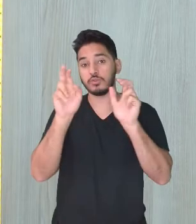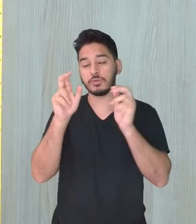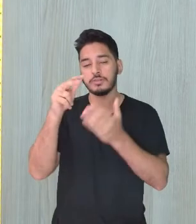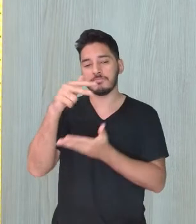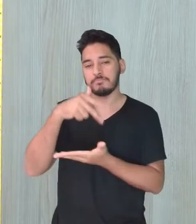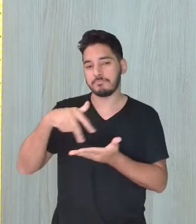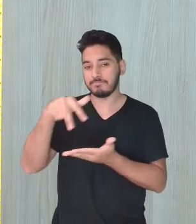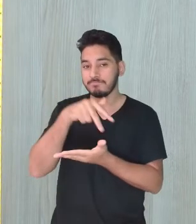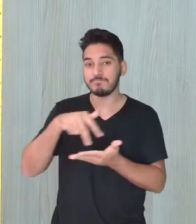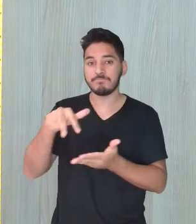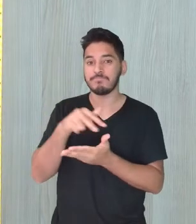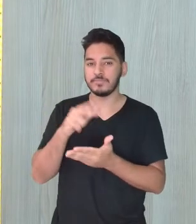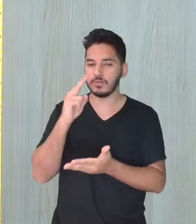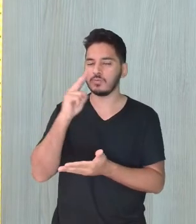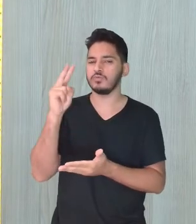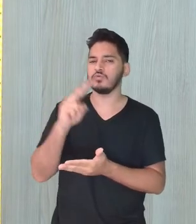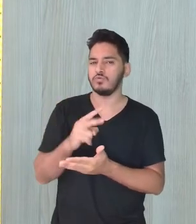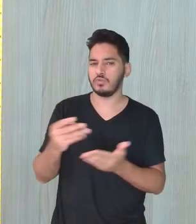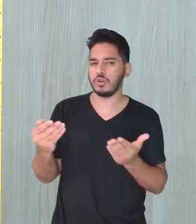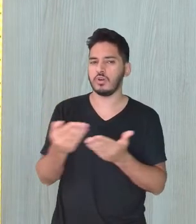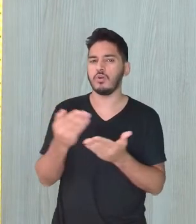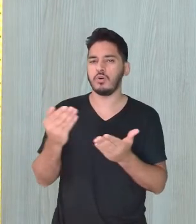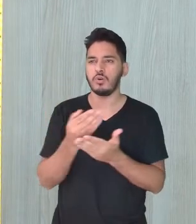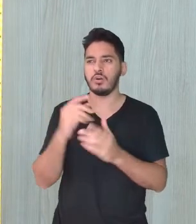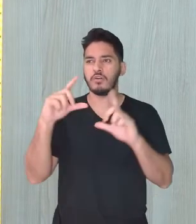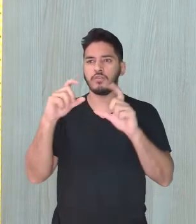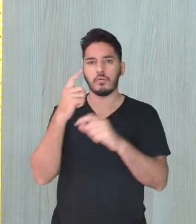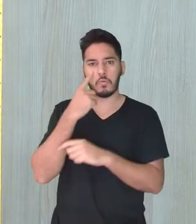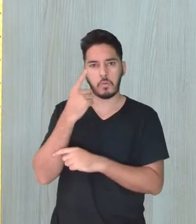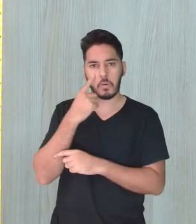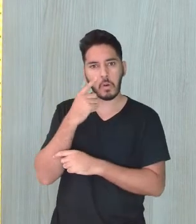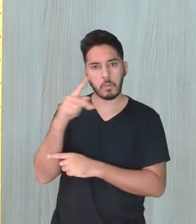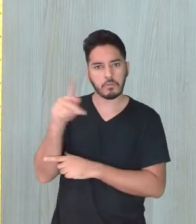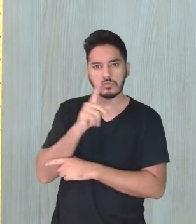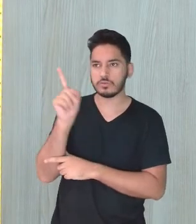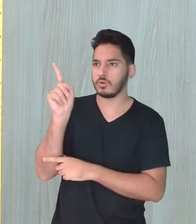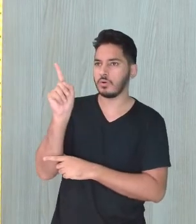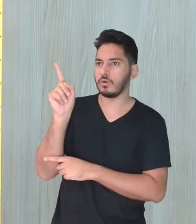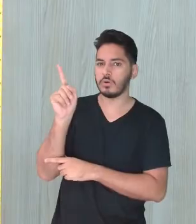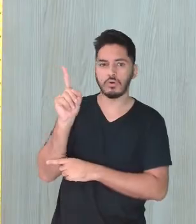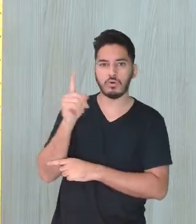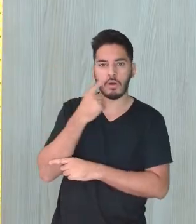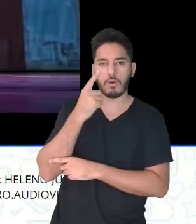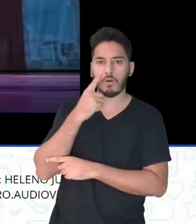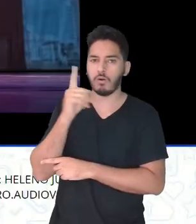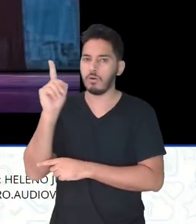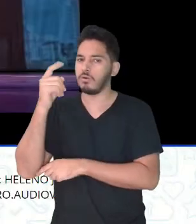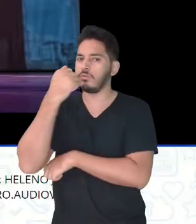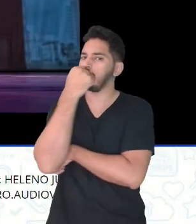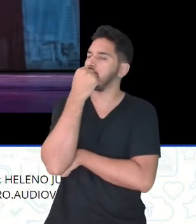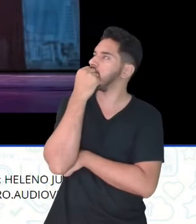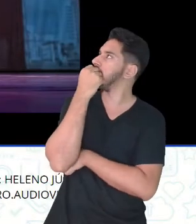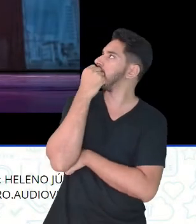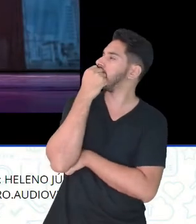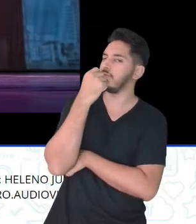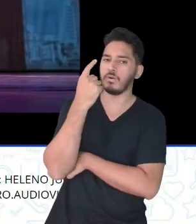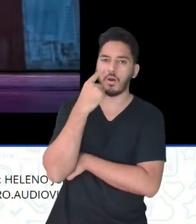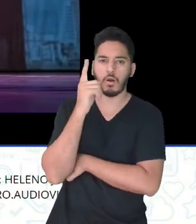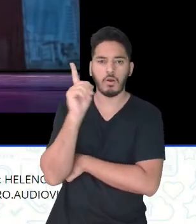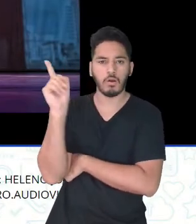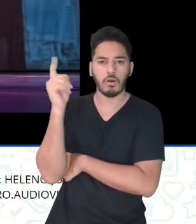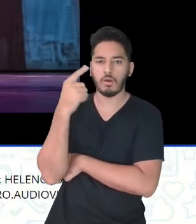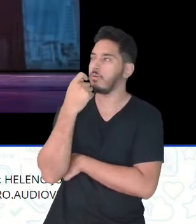né? Vamos ver aí umas fotinhas. Ó, o professor ali, ó. Joga aí, Billy, na tela. Joga aí esse slide na